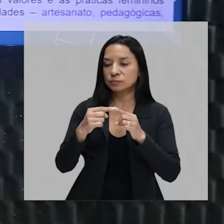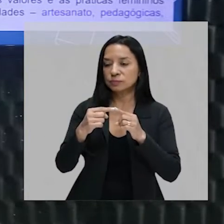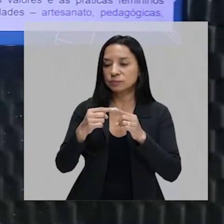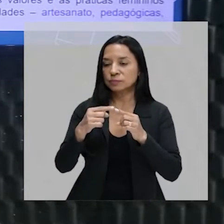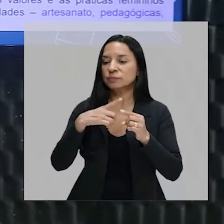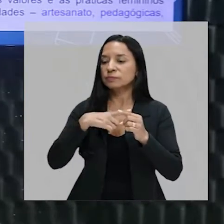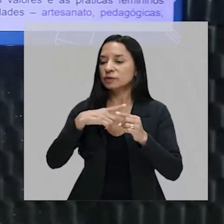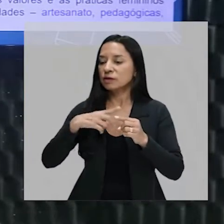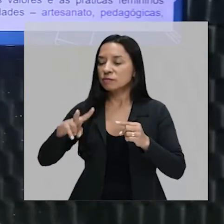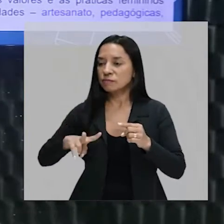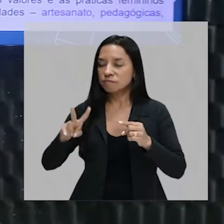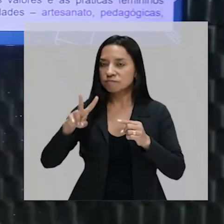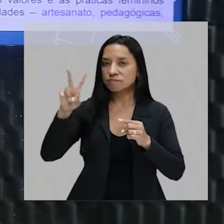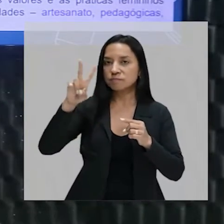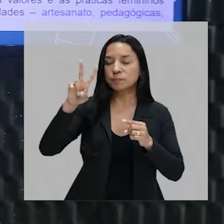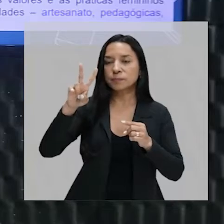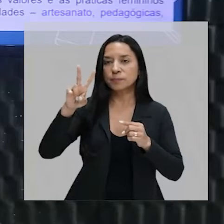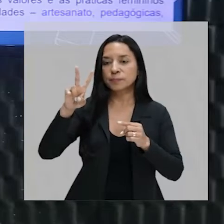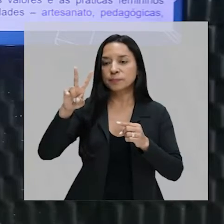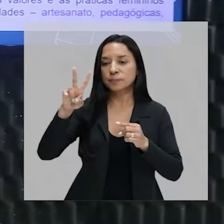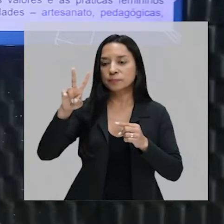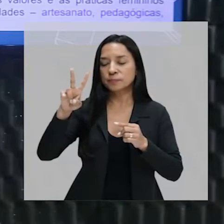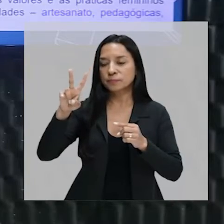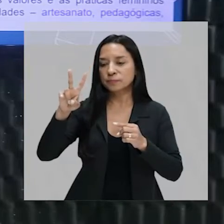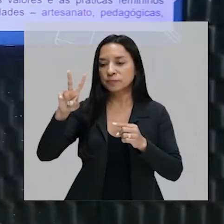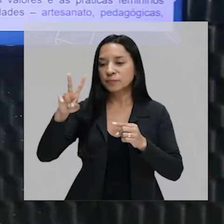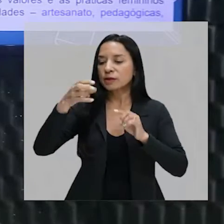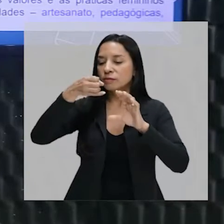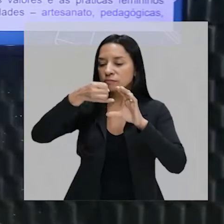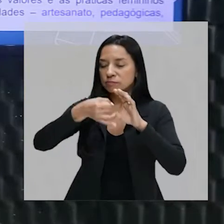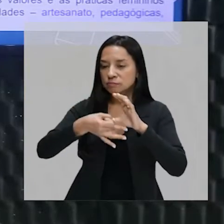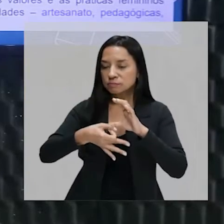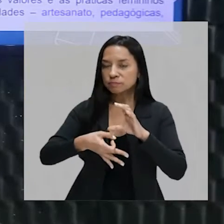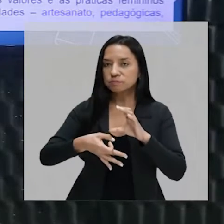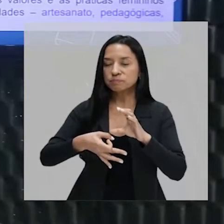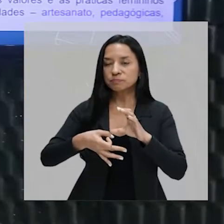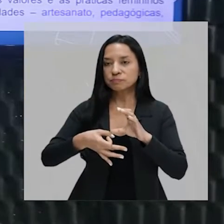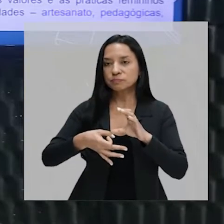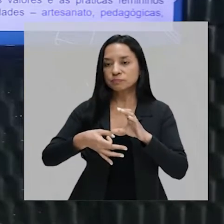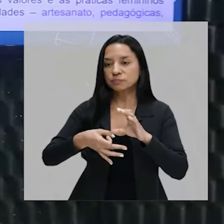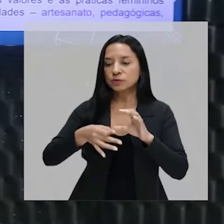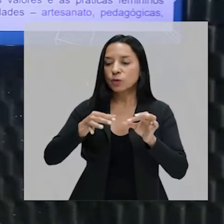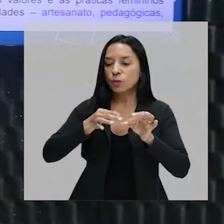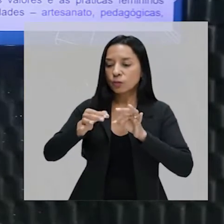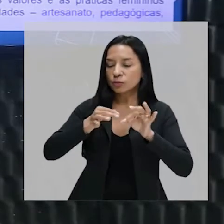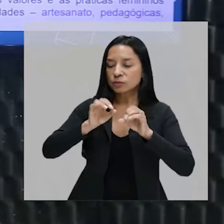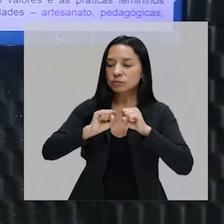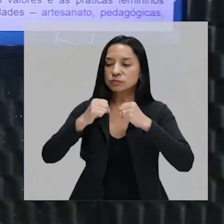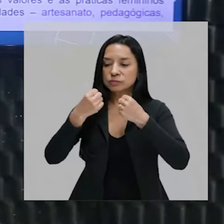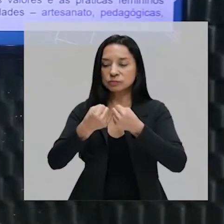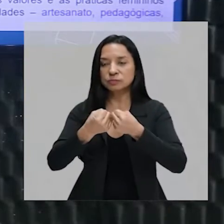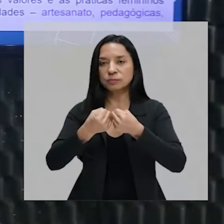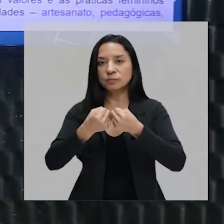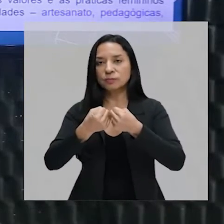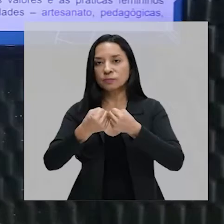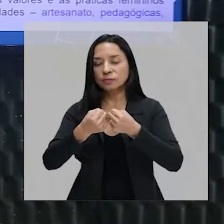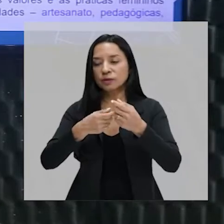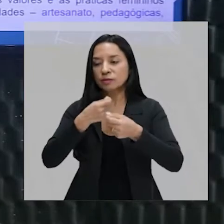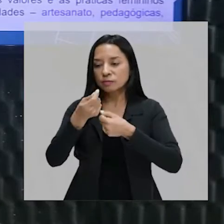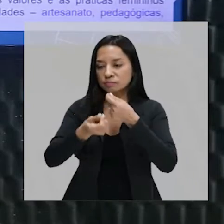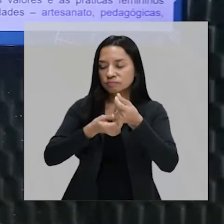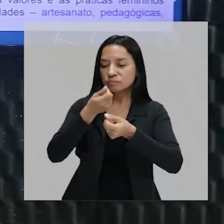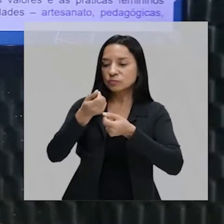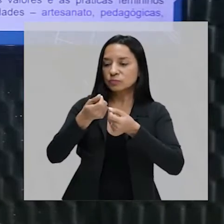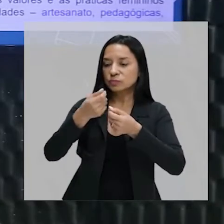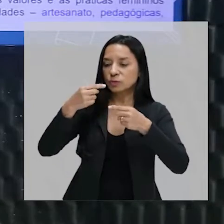não existem valores características em termos de organização social econômica